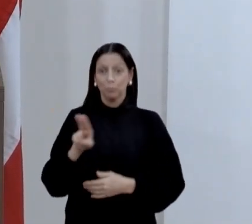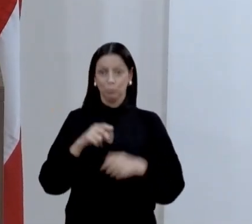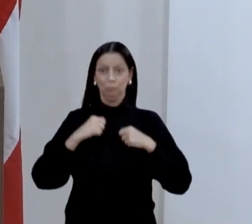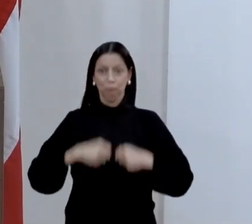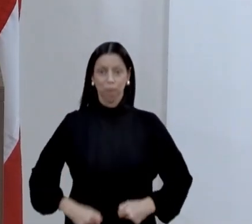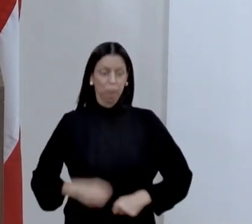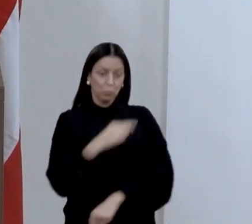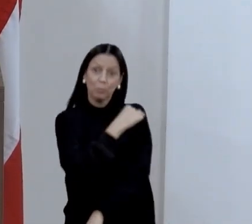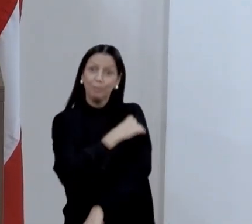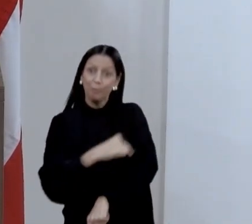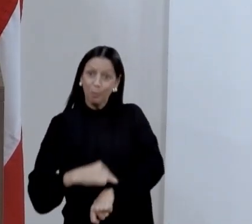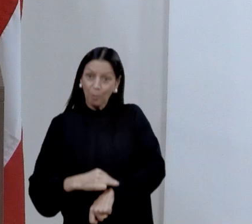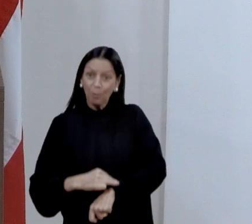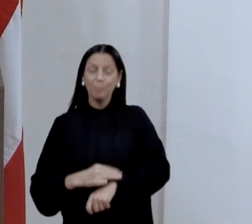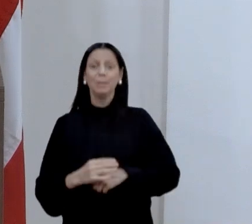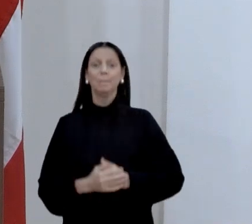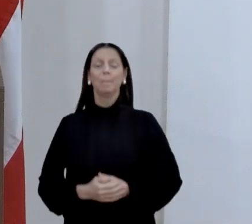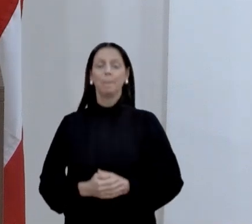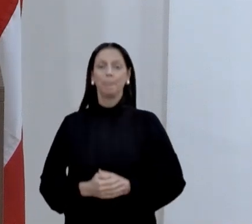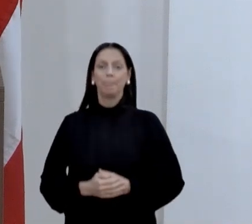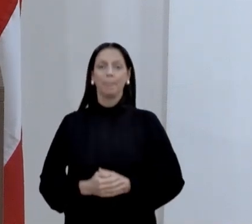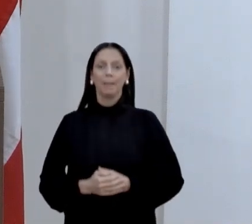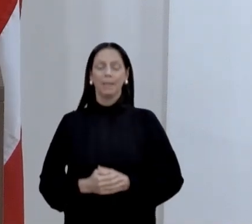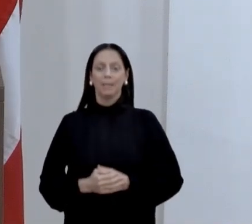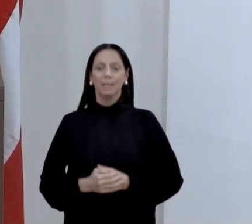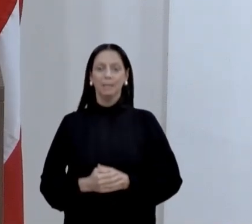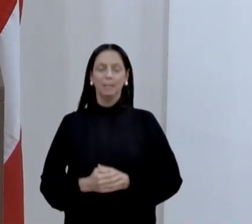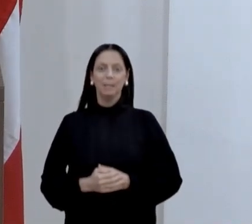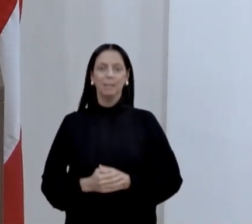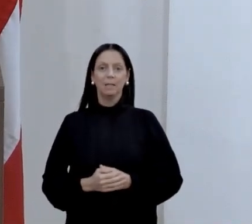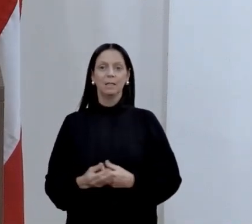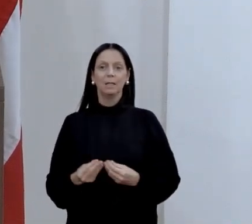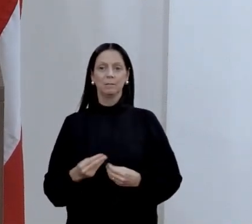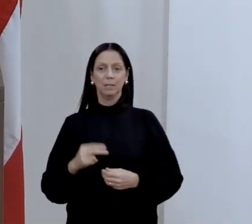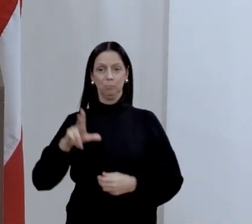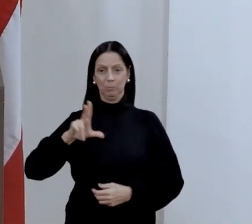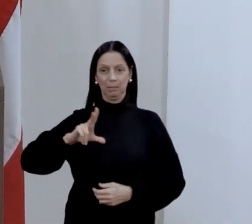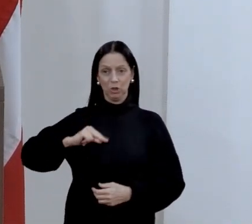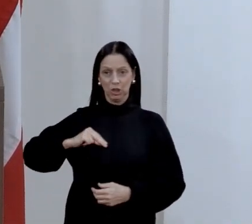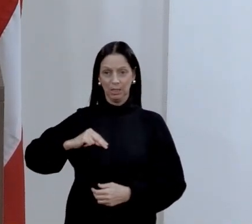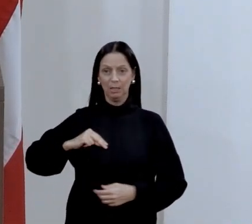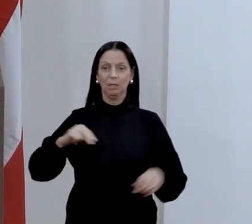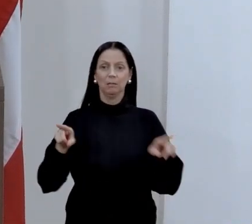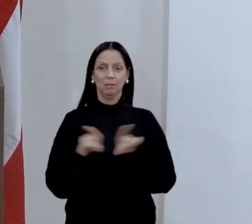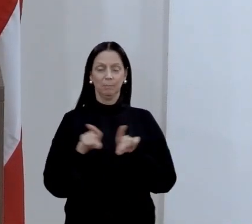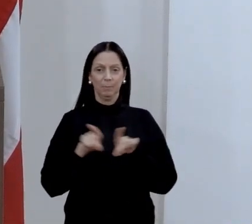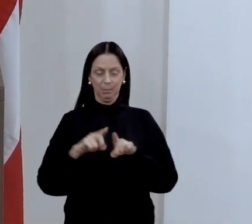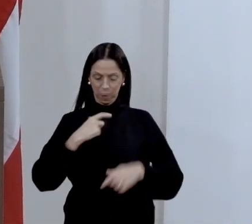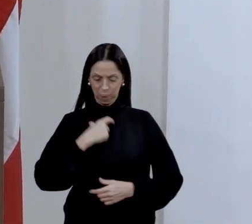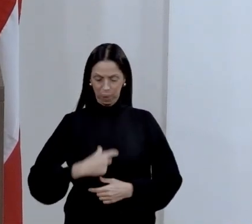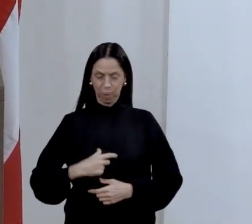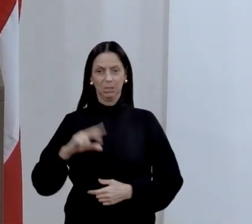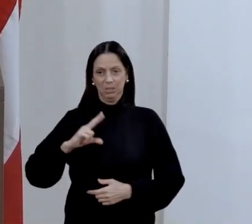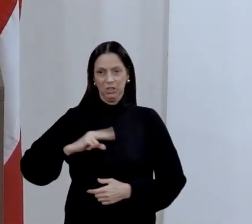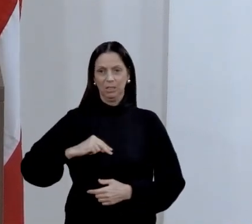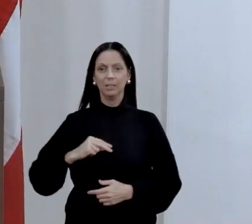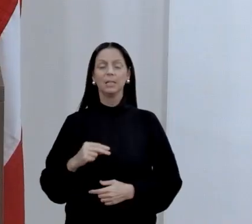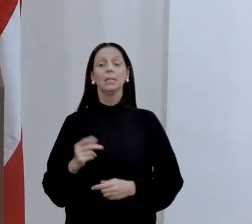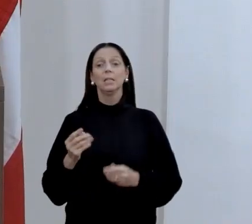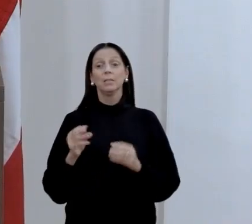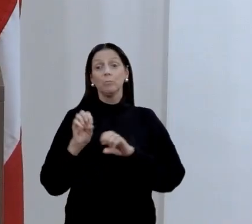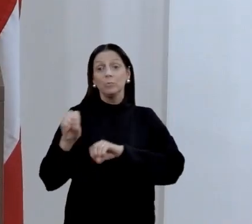uniforme, colocaram lá um crachá, pelo menos, e estão capacitando. Né? Quero ver se